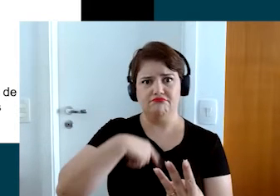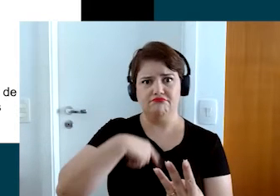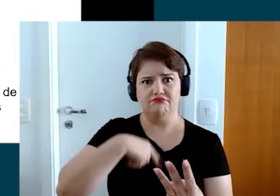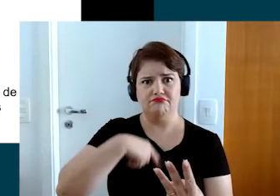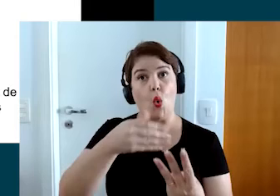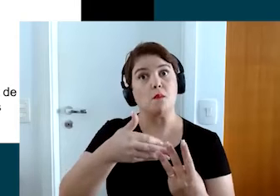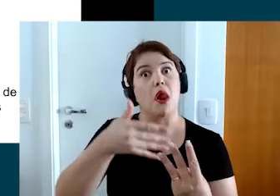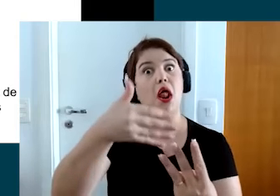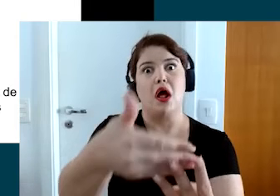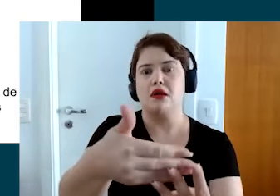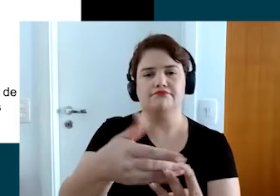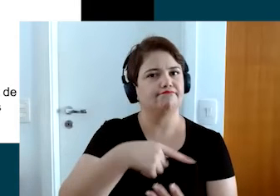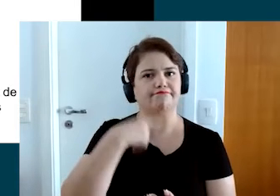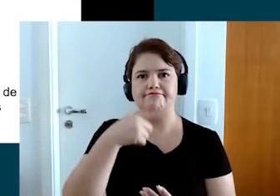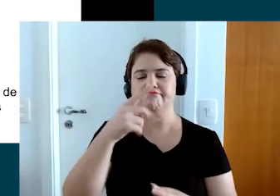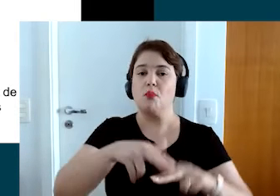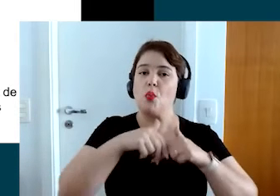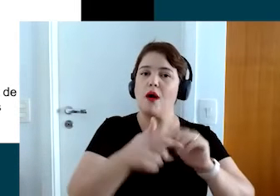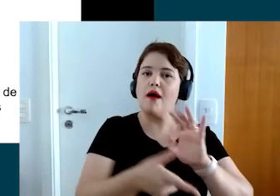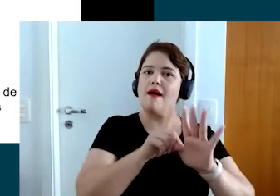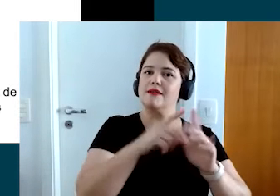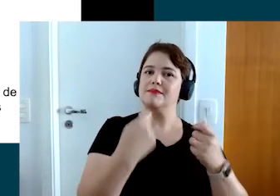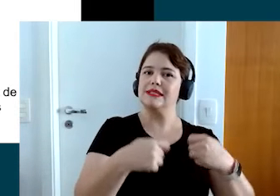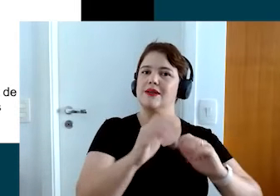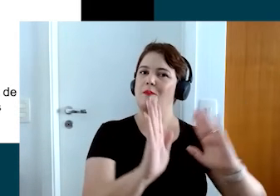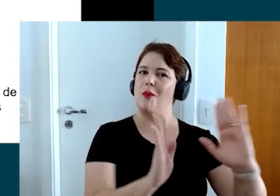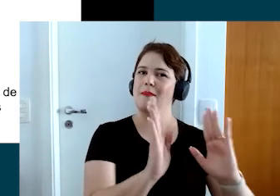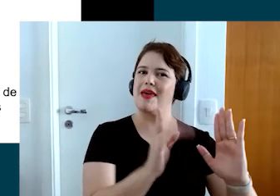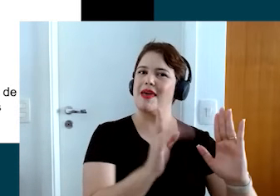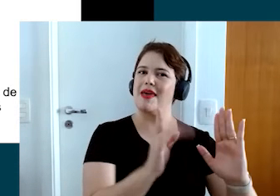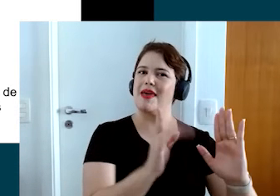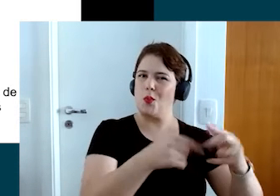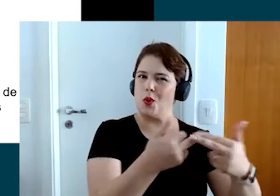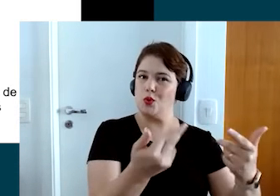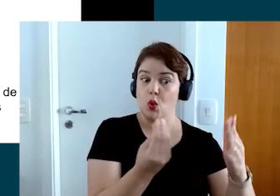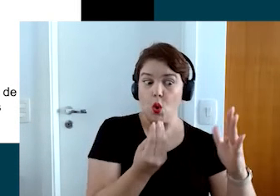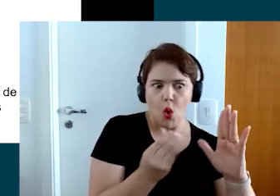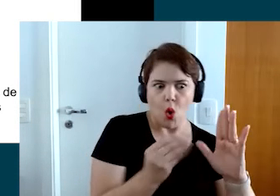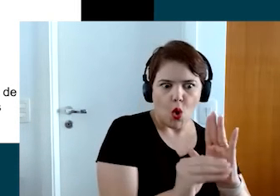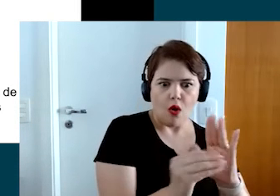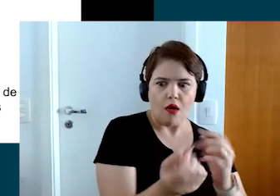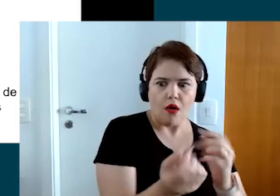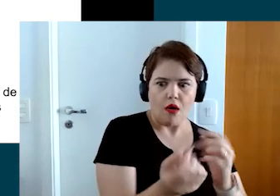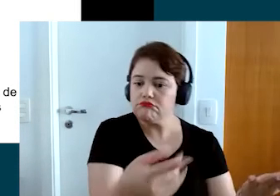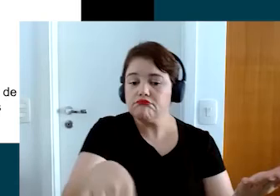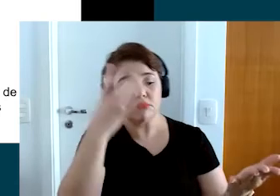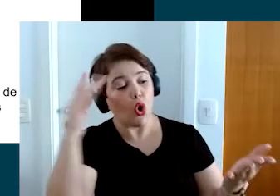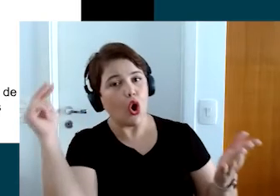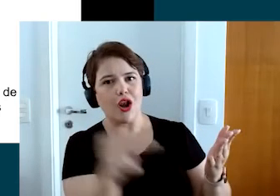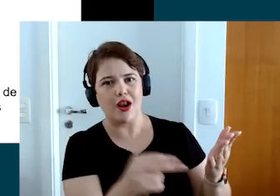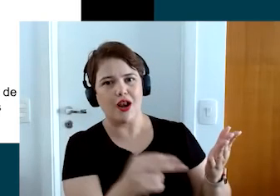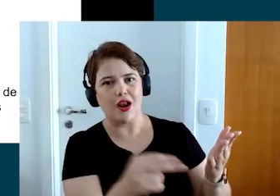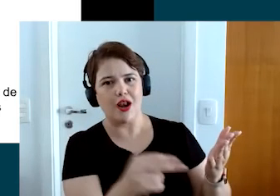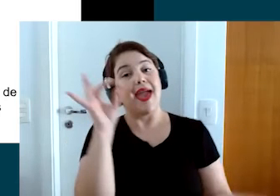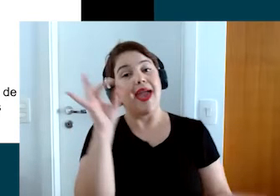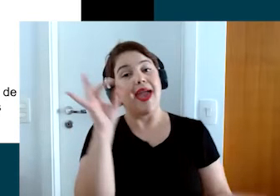né? Porque depende também ali do momento em que teu produto tá inserido, né? Então, para ser mais realista nas suas